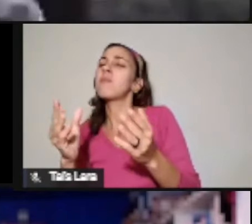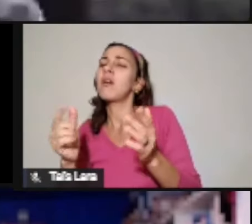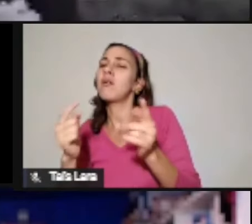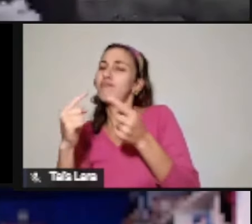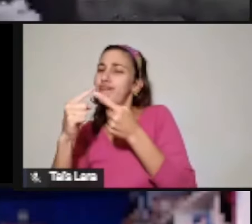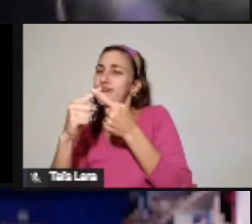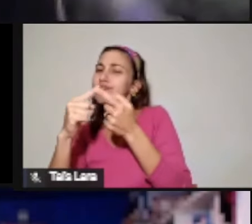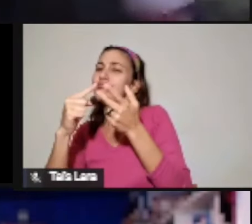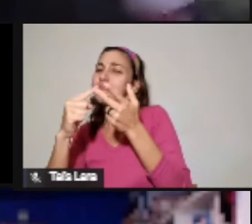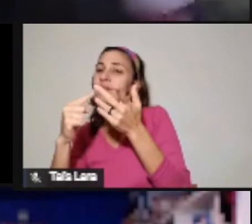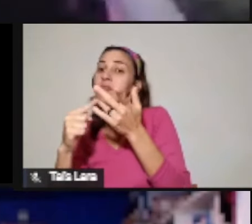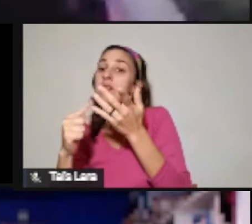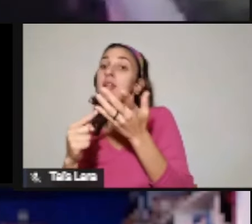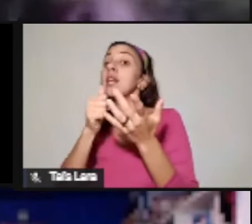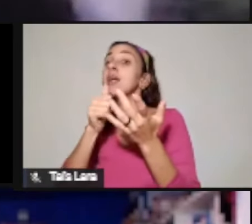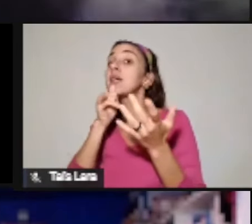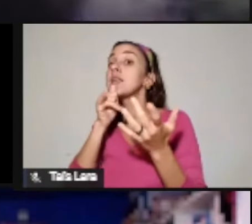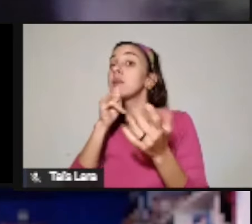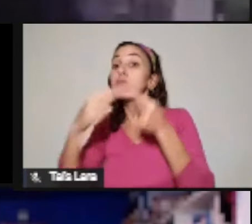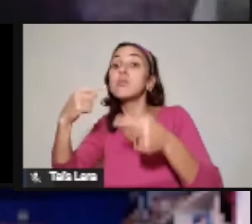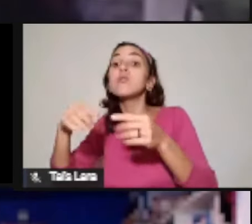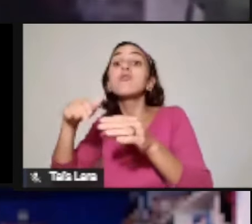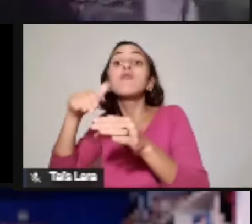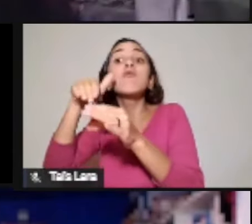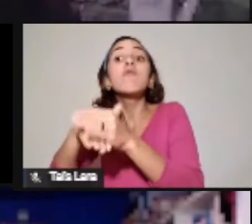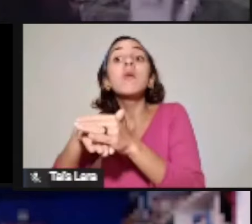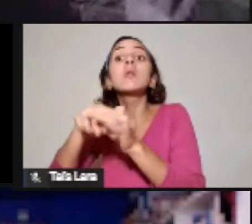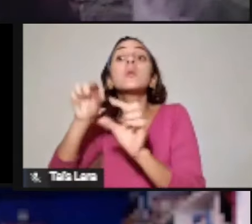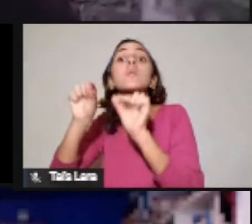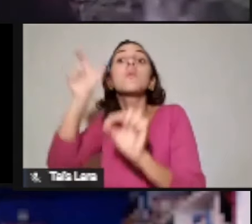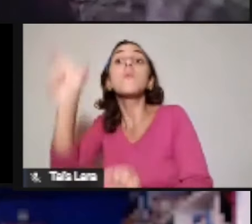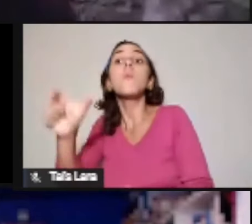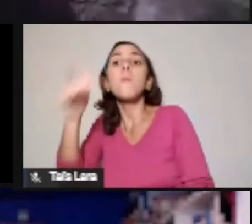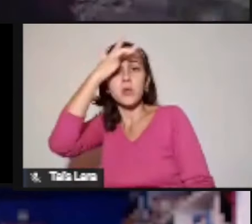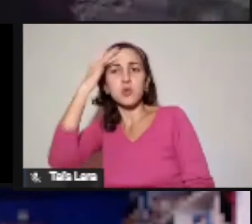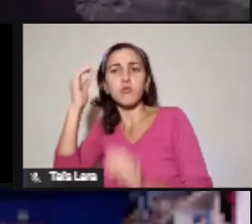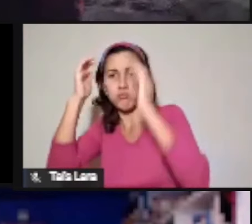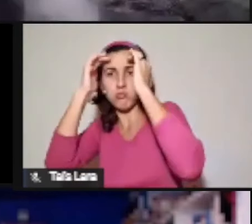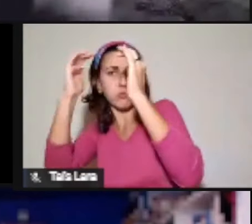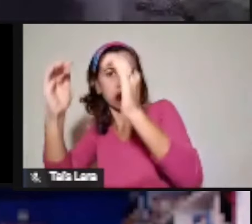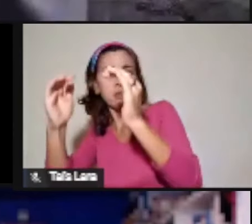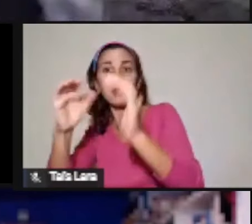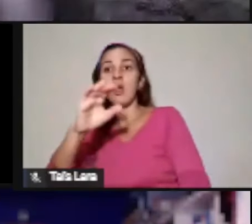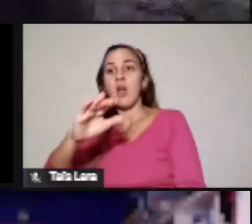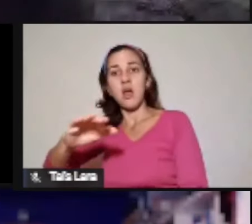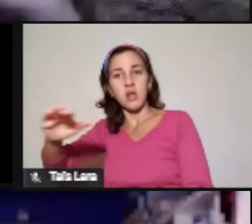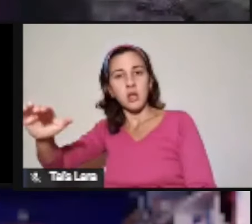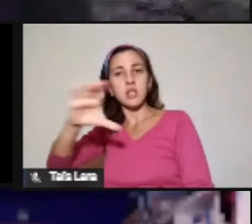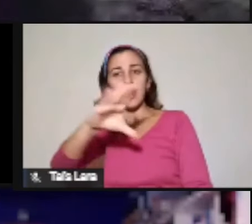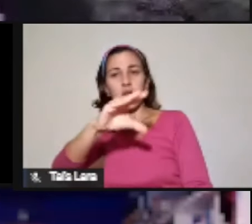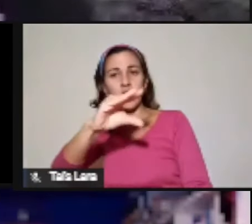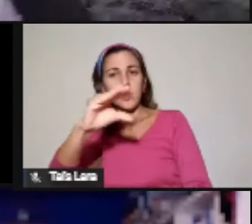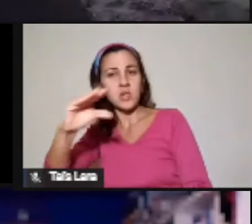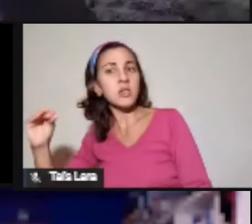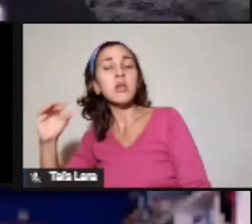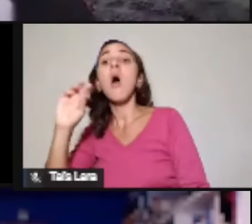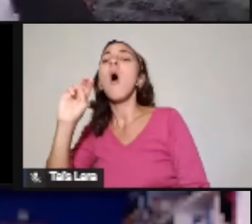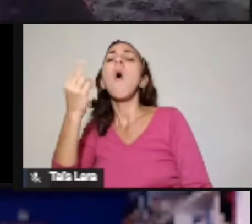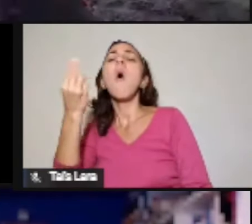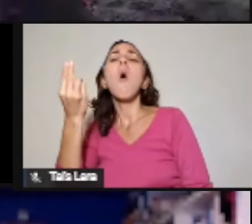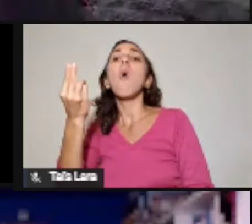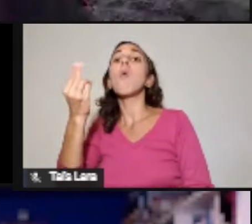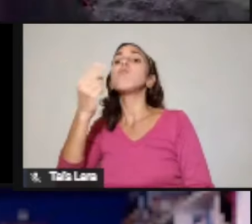né, Fafá, ou até como presidente, vai fazer toda a diferença, né, se a gente realmente está aqui e falando, vamos lá, juntos e